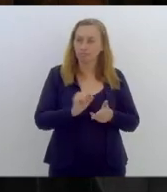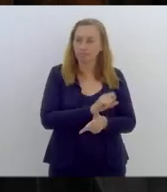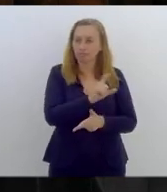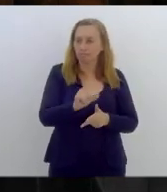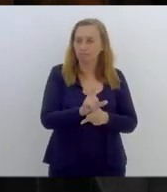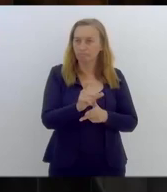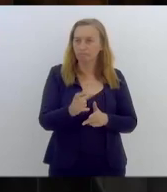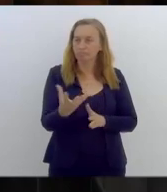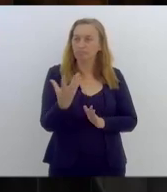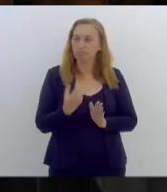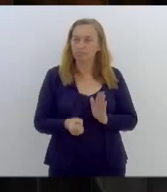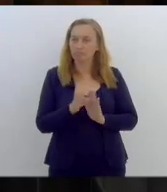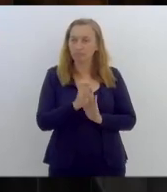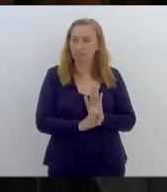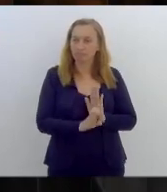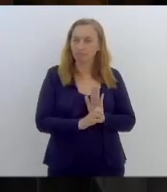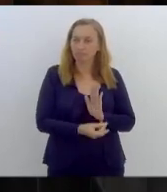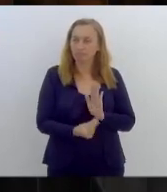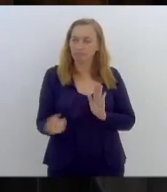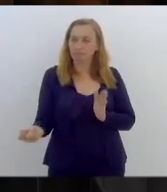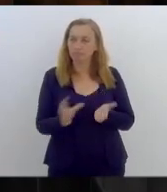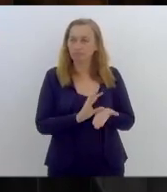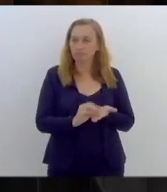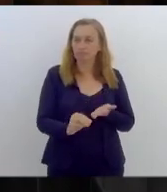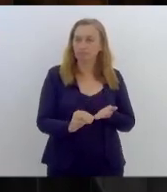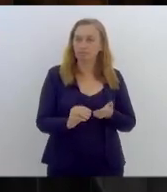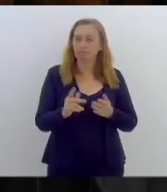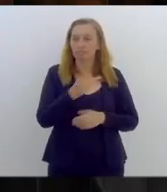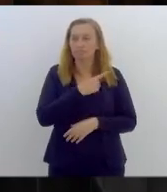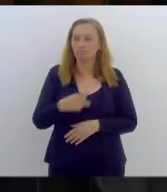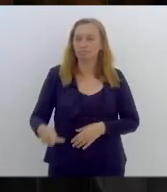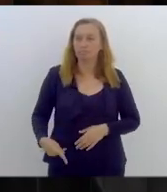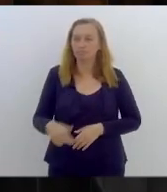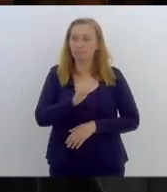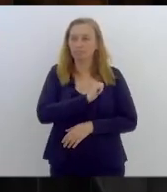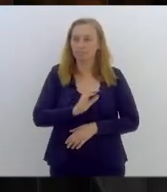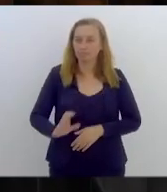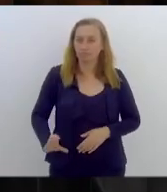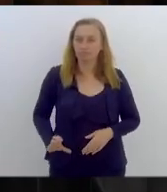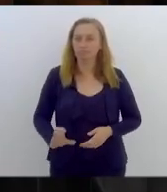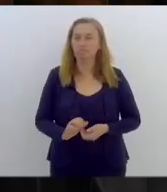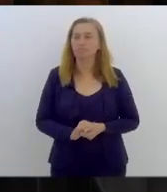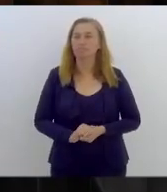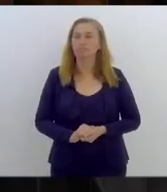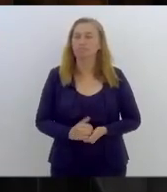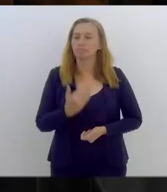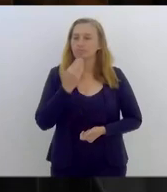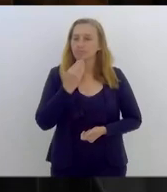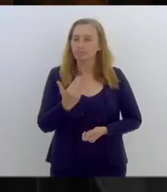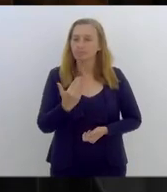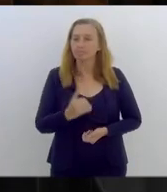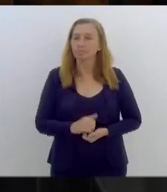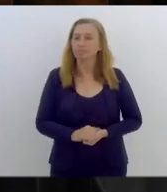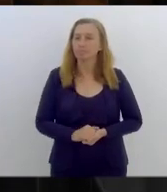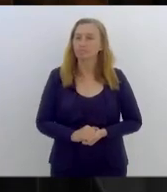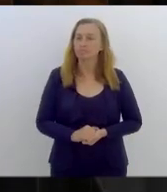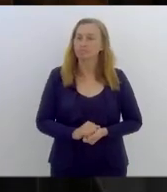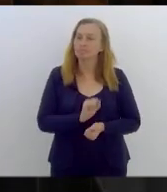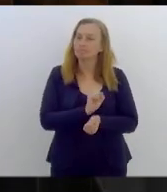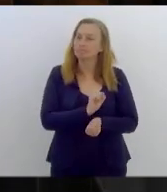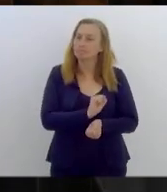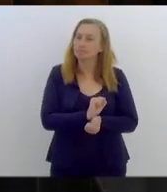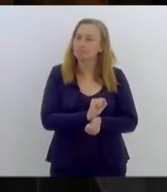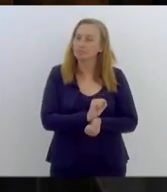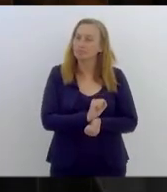saiu de pauta e o presidente André Siciliano solicitou que se